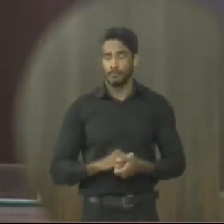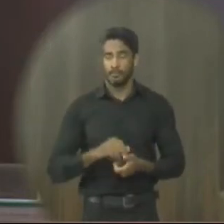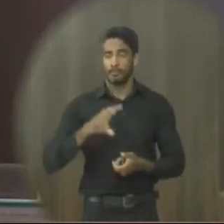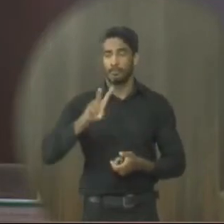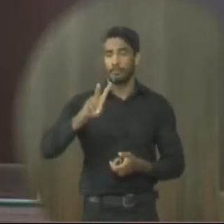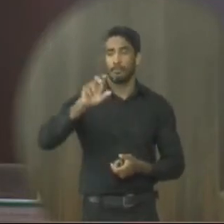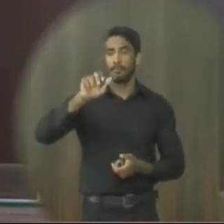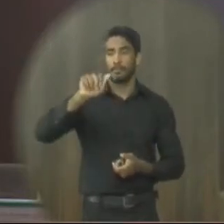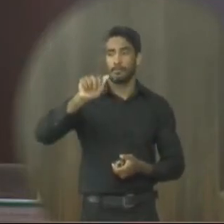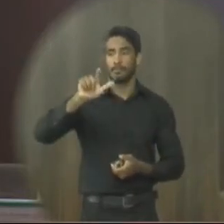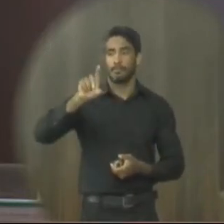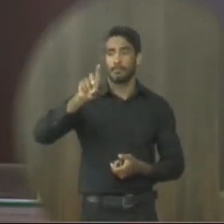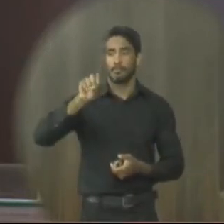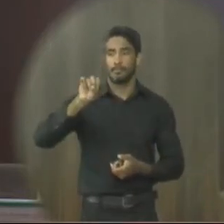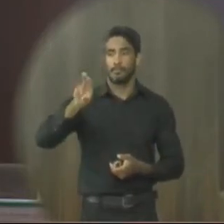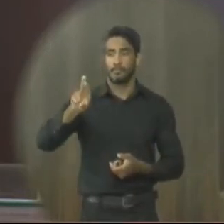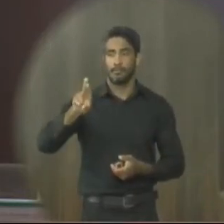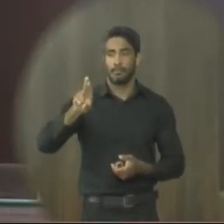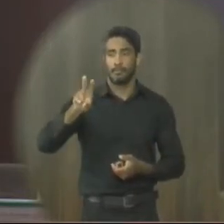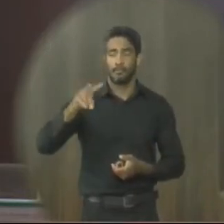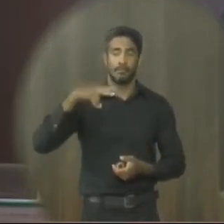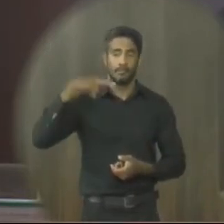Valdeir do Santos Silva, vereador.